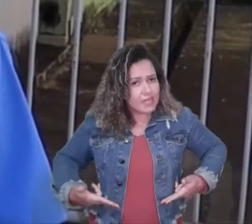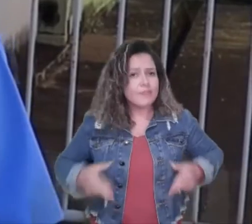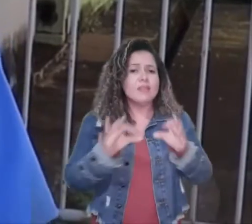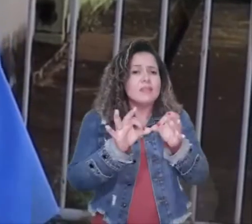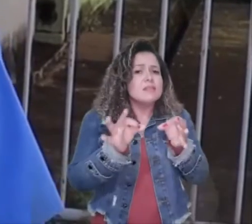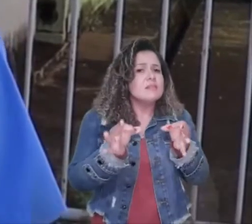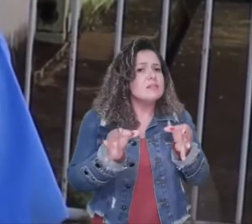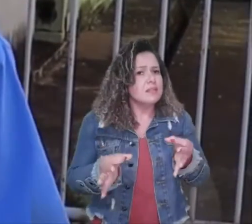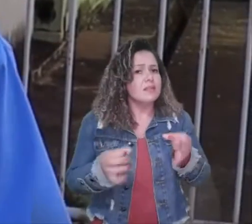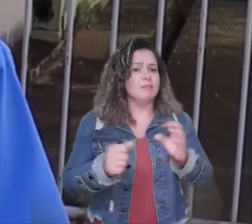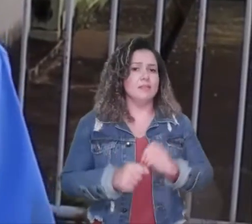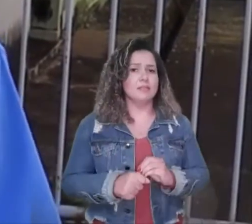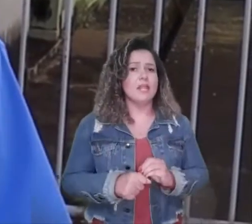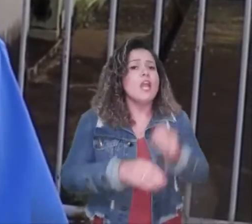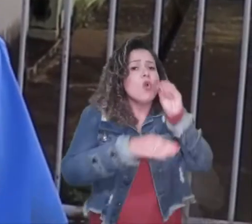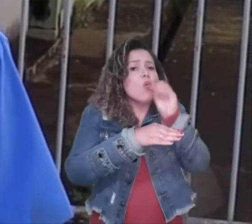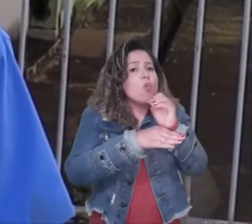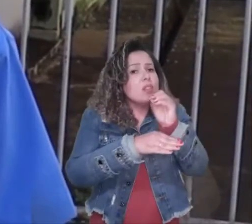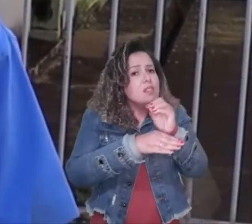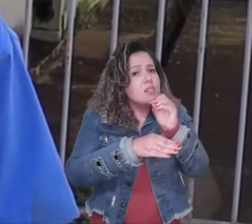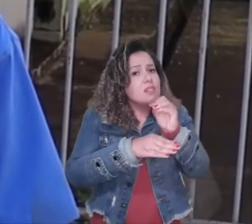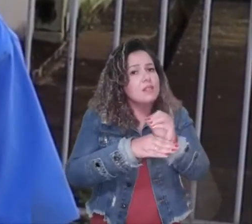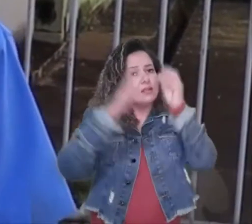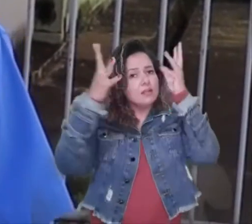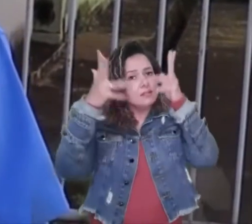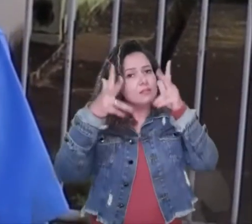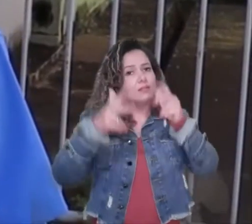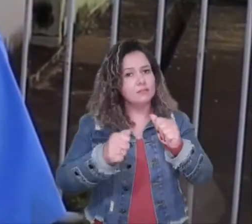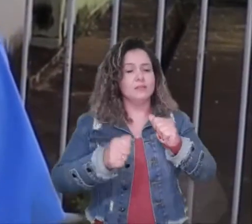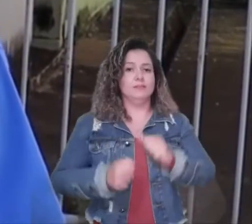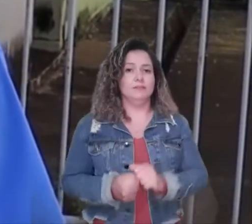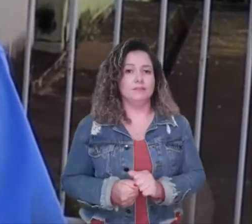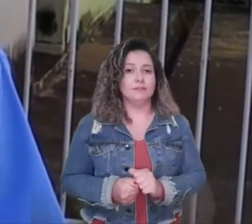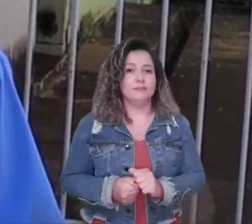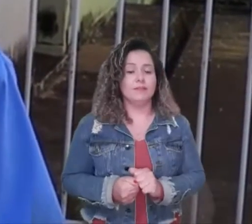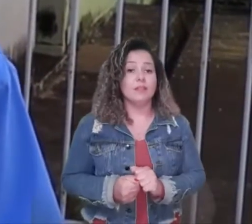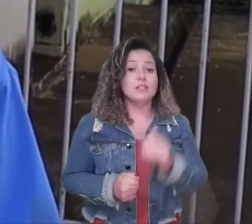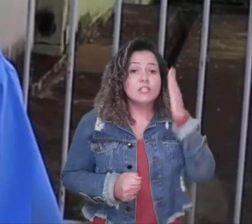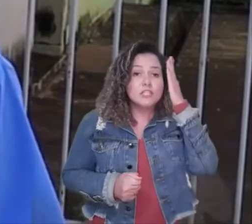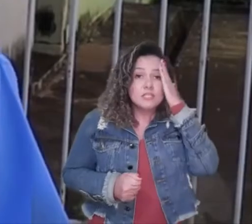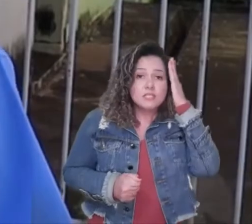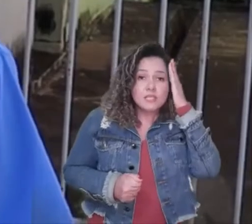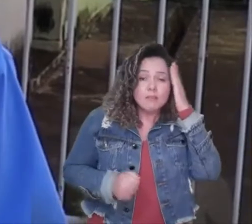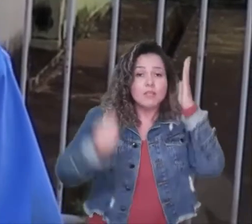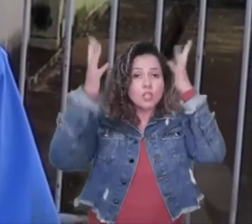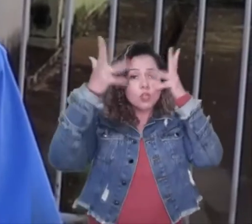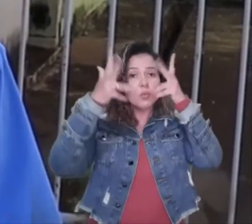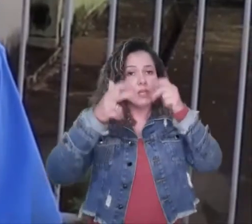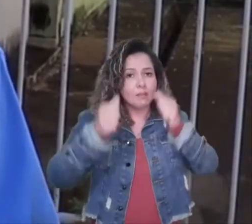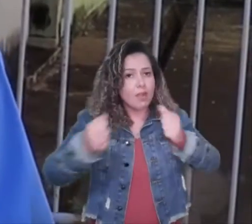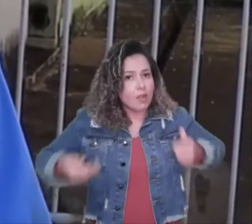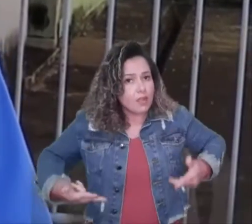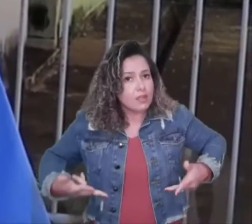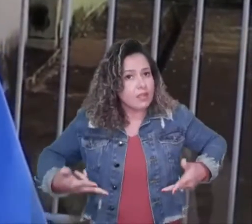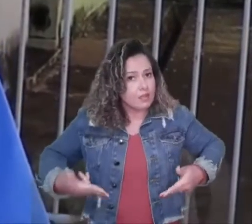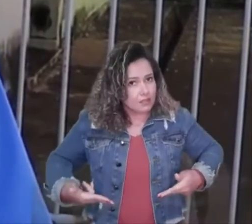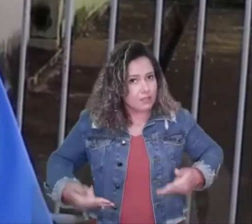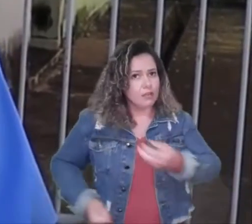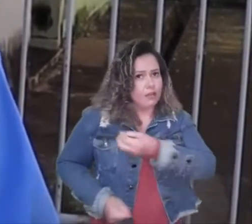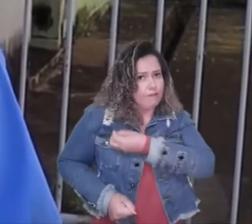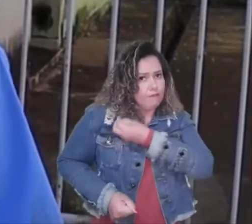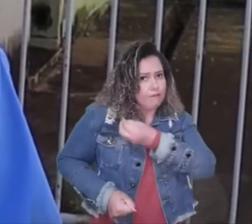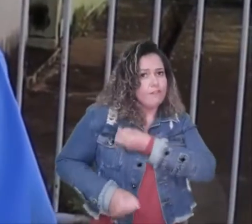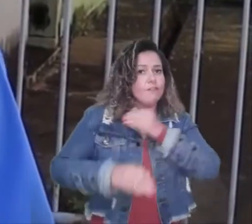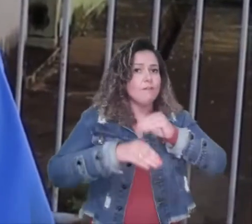invasiva. Castrar, gente, é um ato de amor. A gente sabe que um cão e um gato castrado, eles